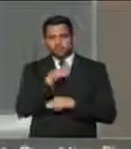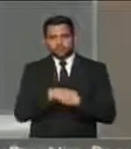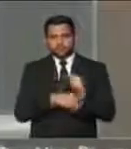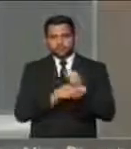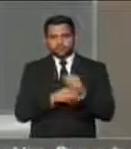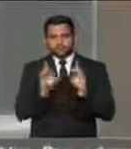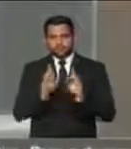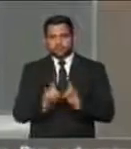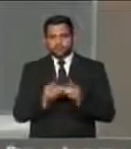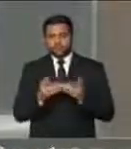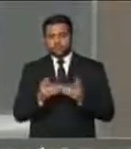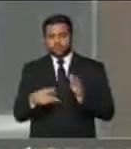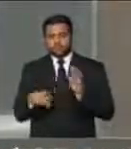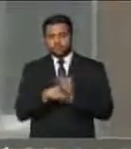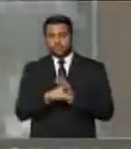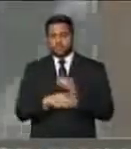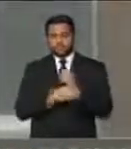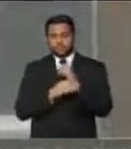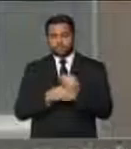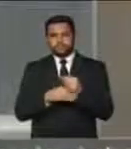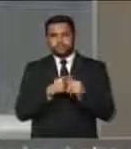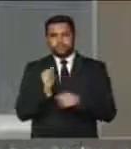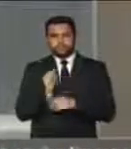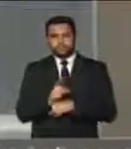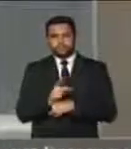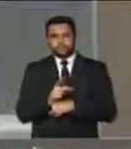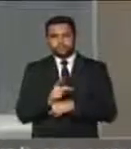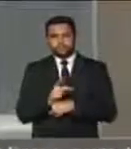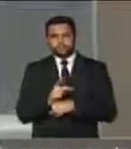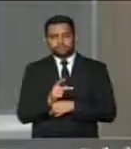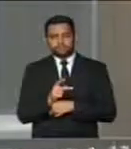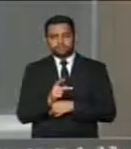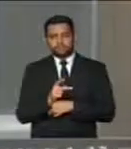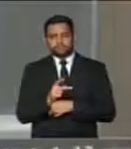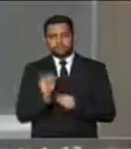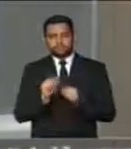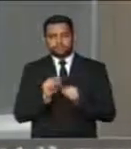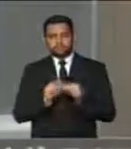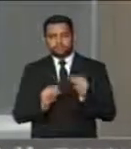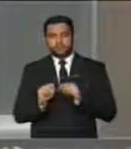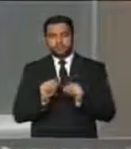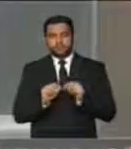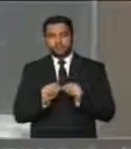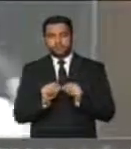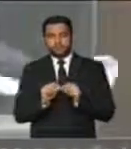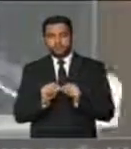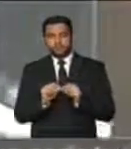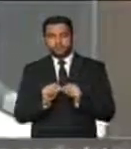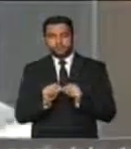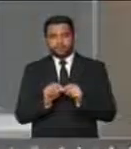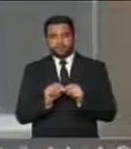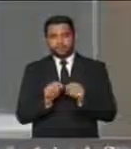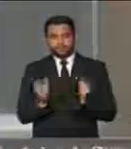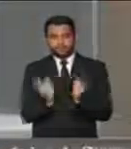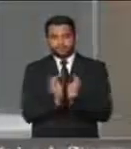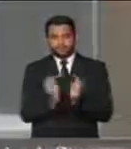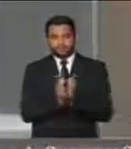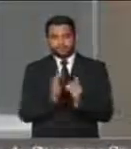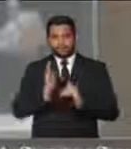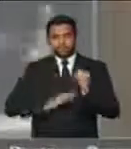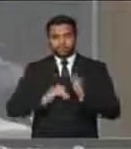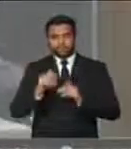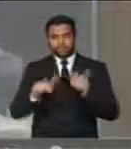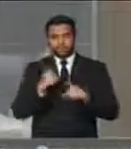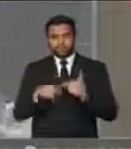garantias, ao próprio seguro-desemprego, fazer com que o conjunto dos trabalhadores,